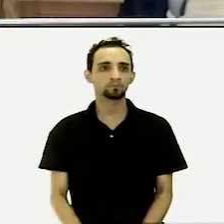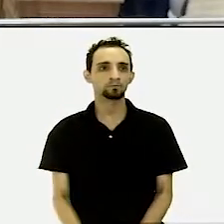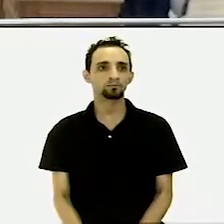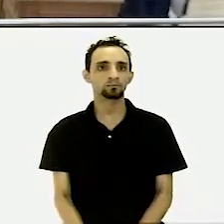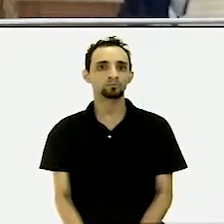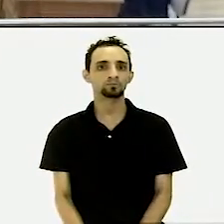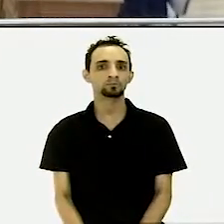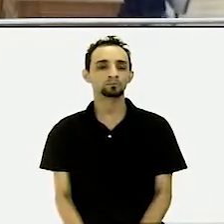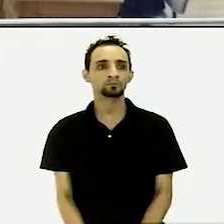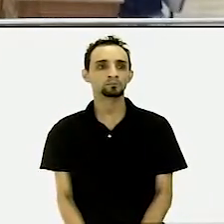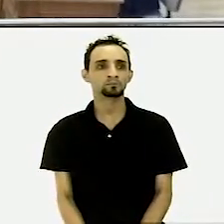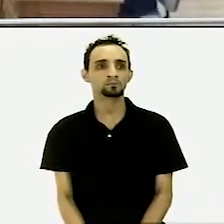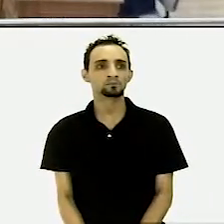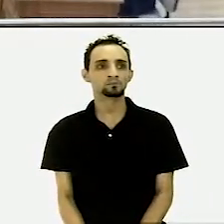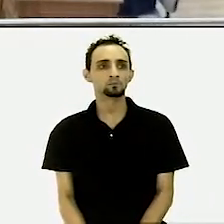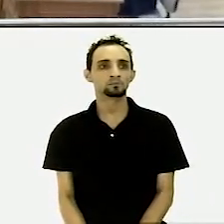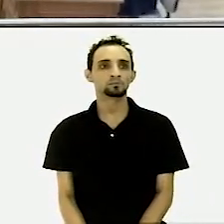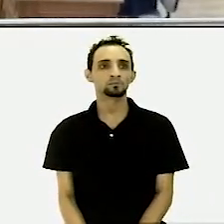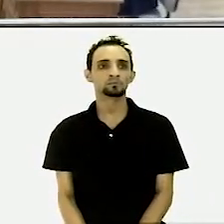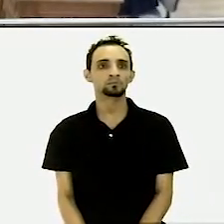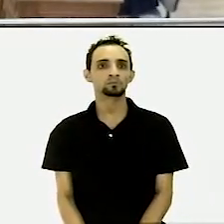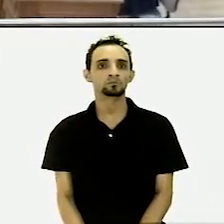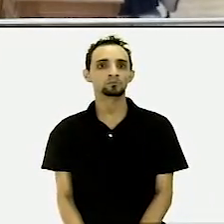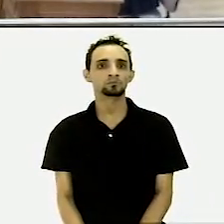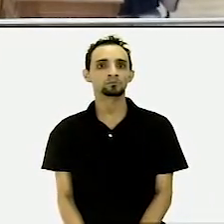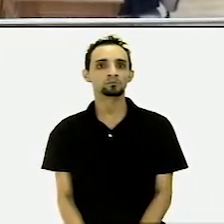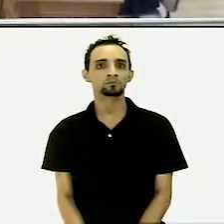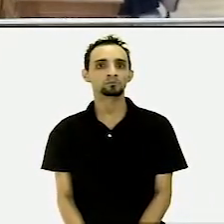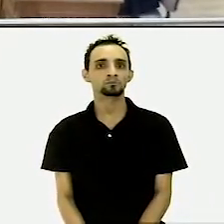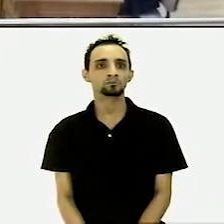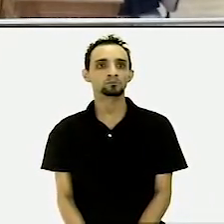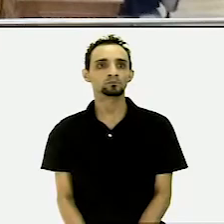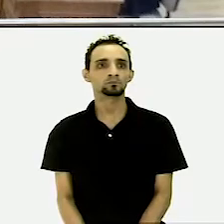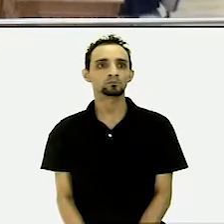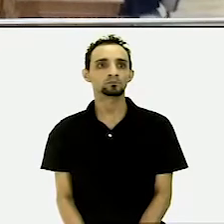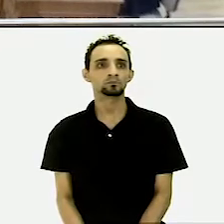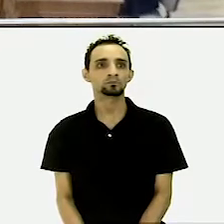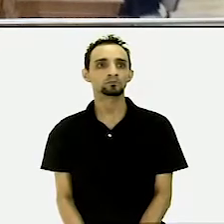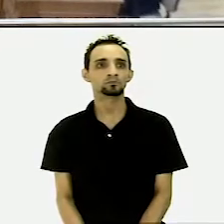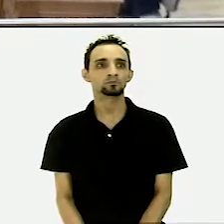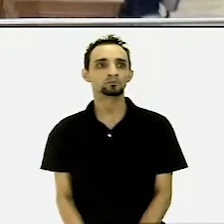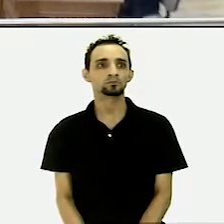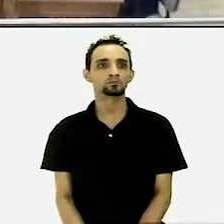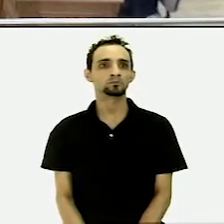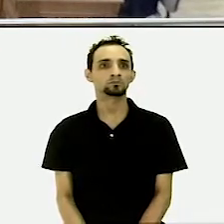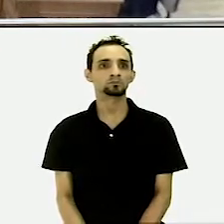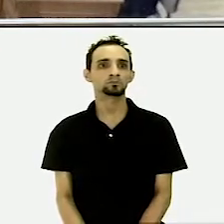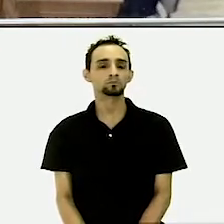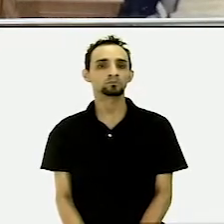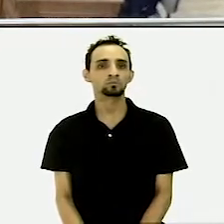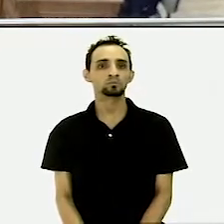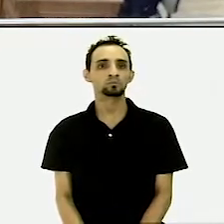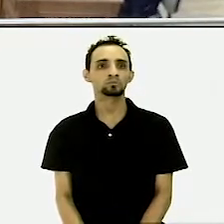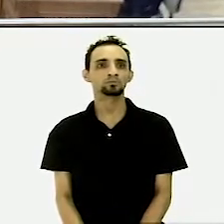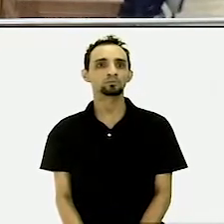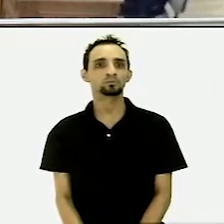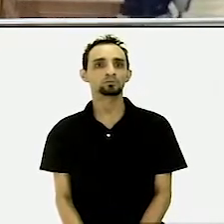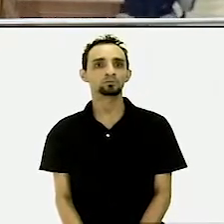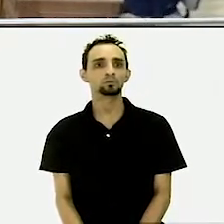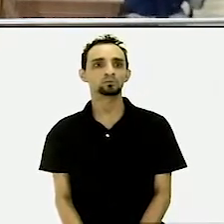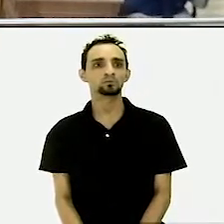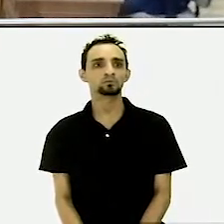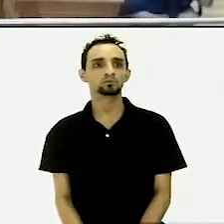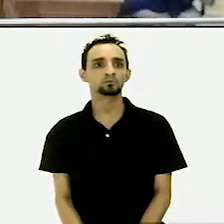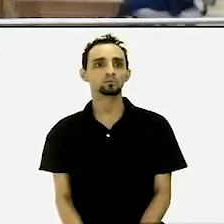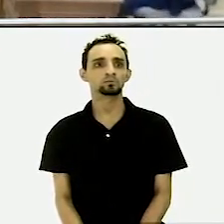Luiz José Breve. Presente. Marcos Roberto Dias. Presente. Rosa Maria Padial Pereira